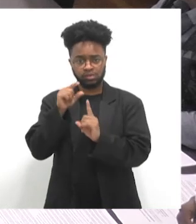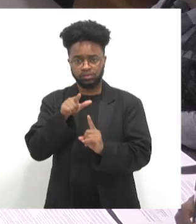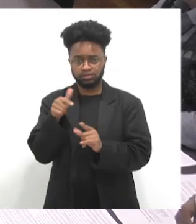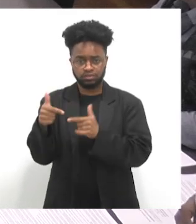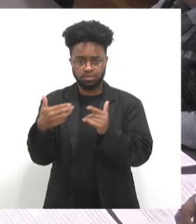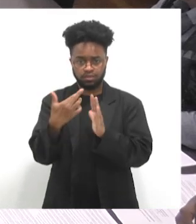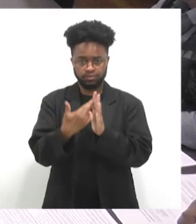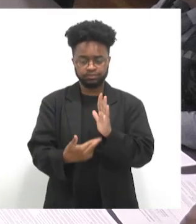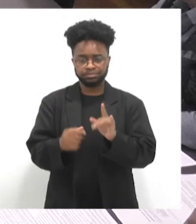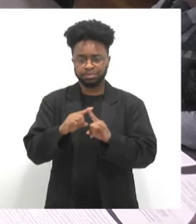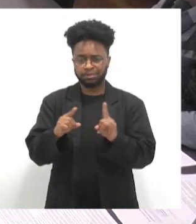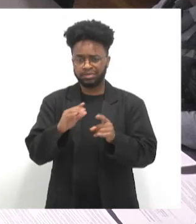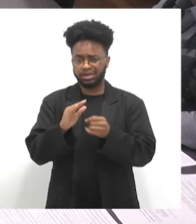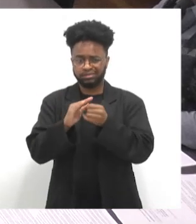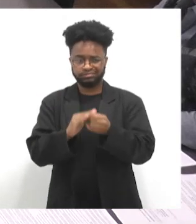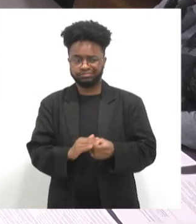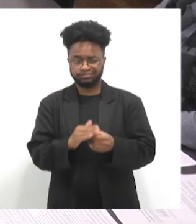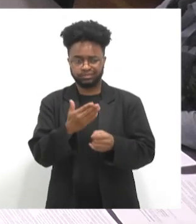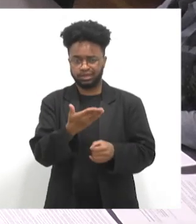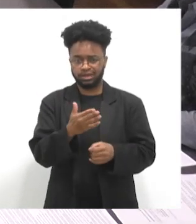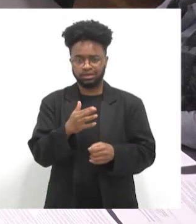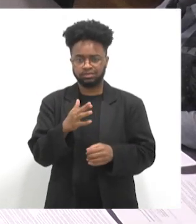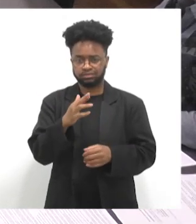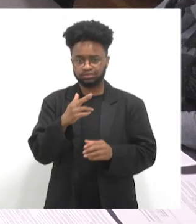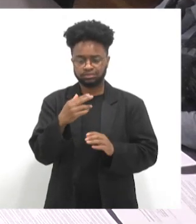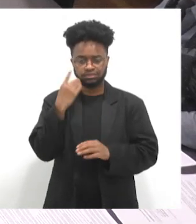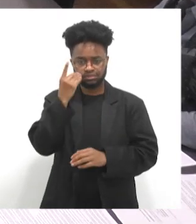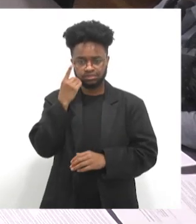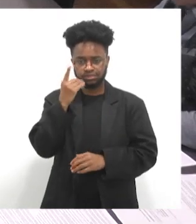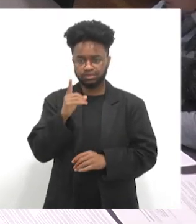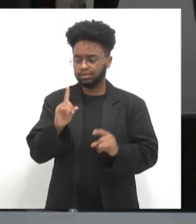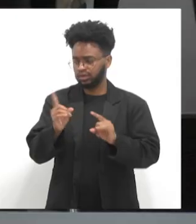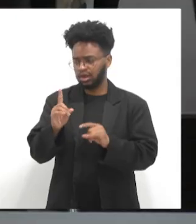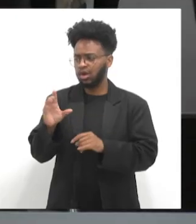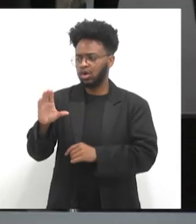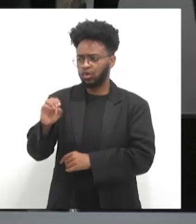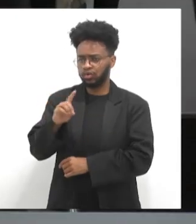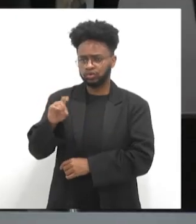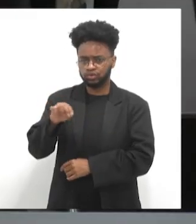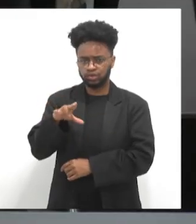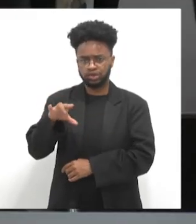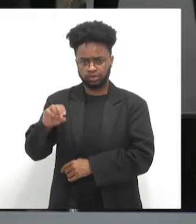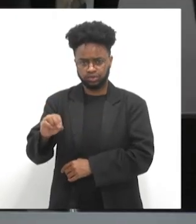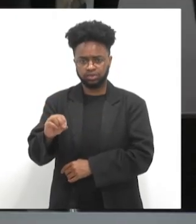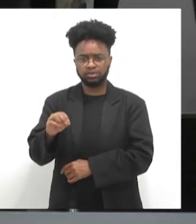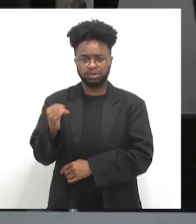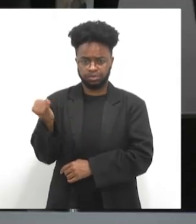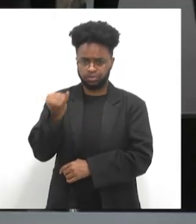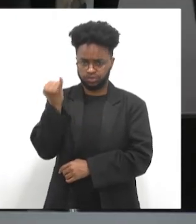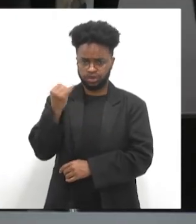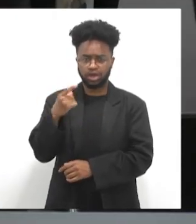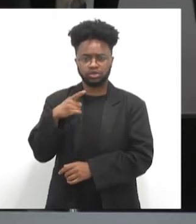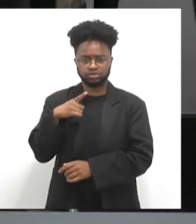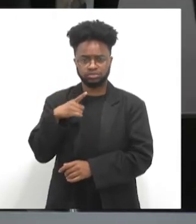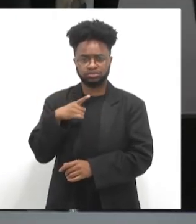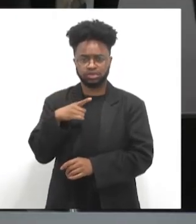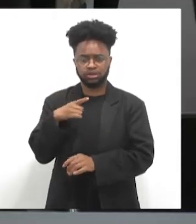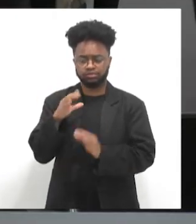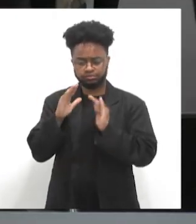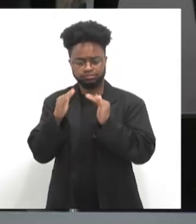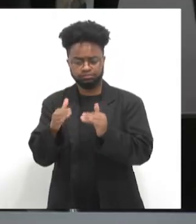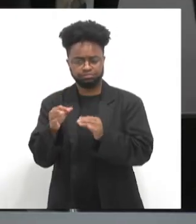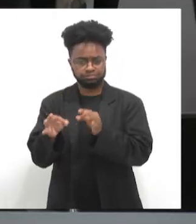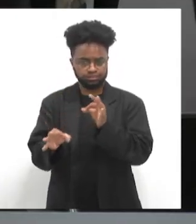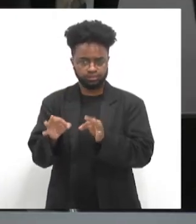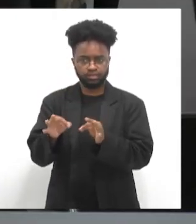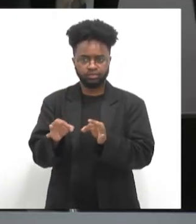seria desprestigiar o tema relevante. O Vinícius é um jurista de grande envergadura. Então, eu vou pedir vista